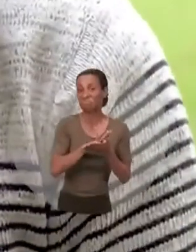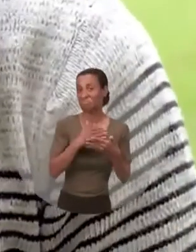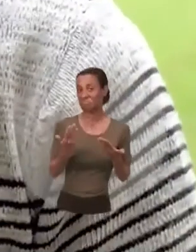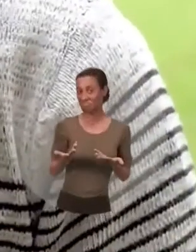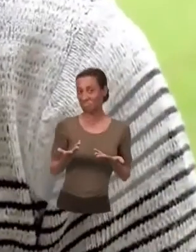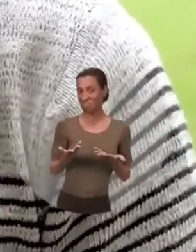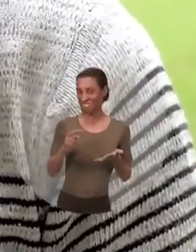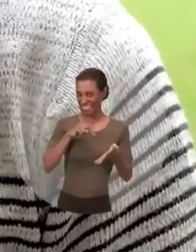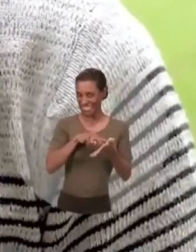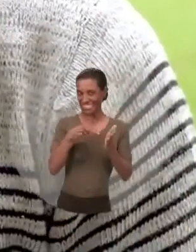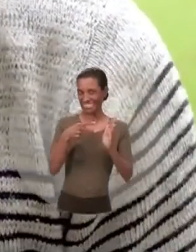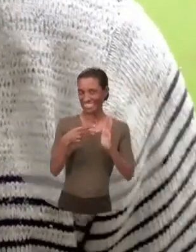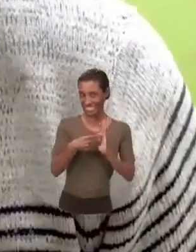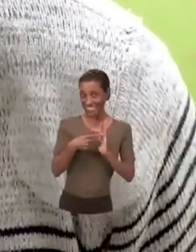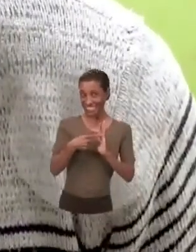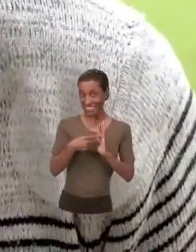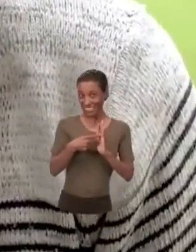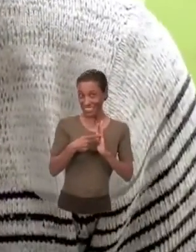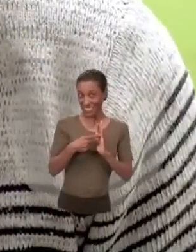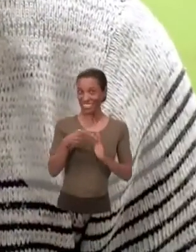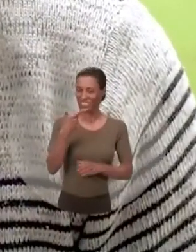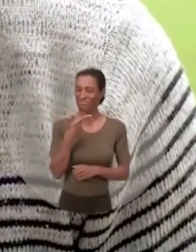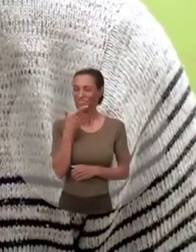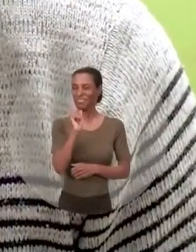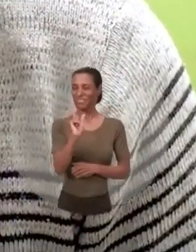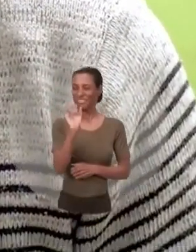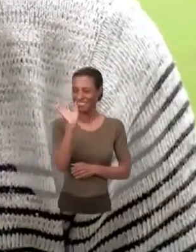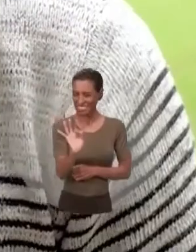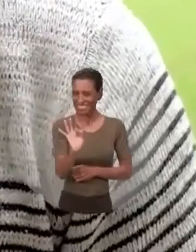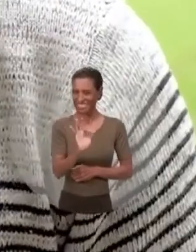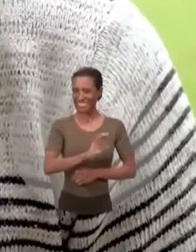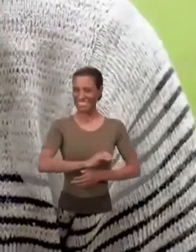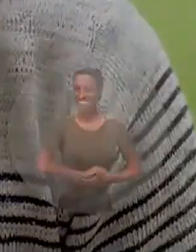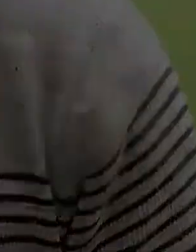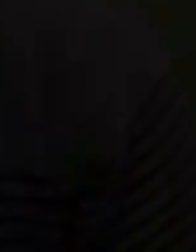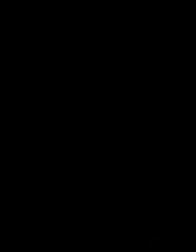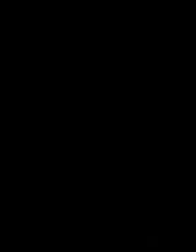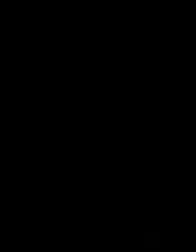eu não tô vendo nada. Então é sinal, meu velho, que vai dar certo.